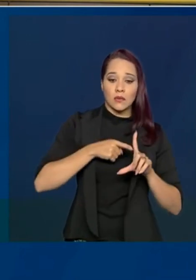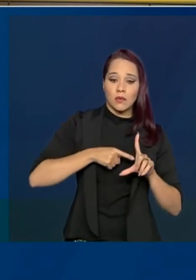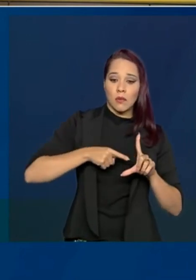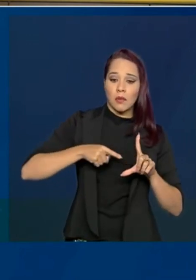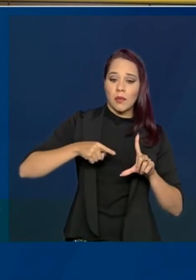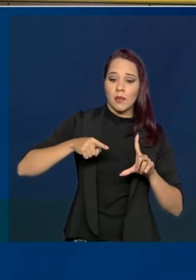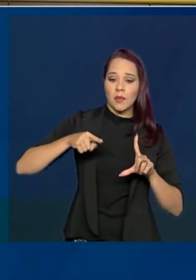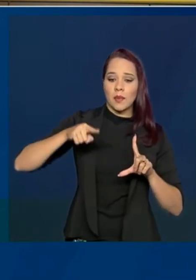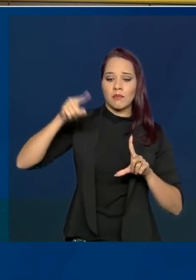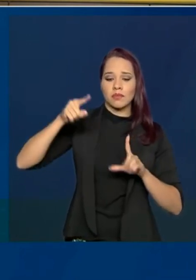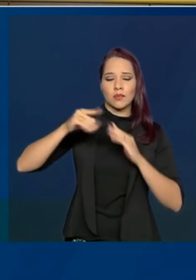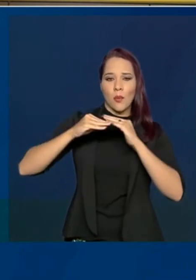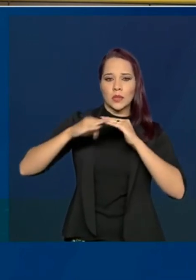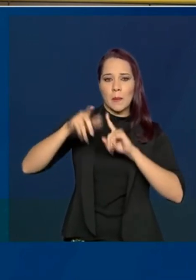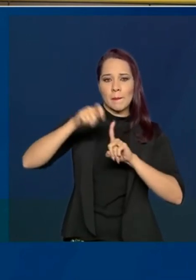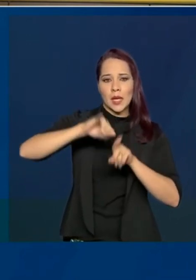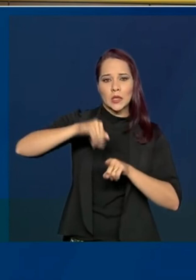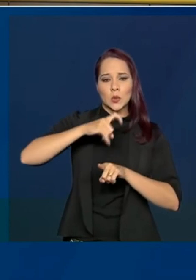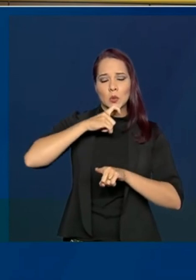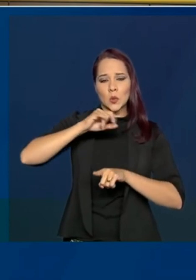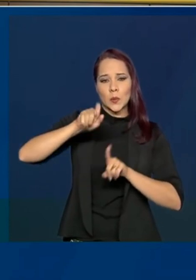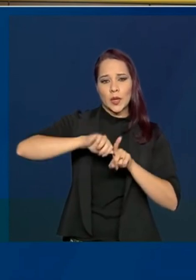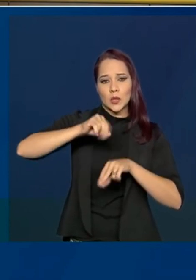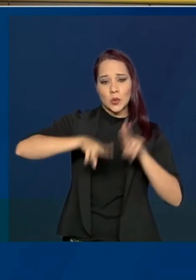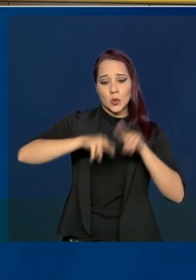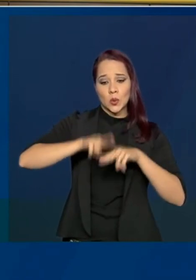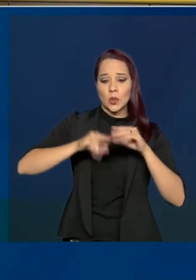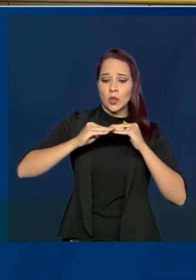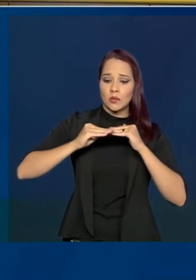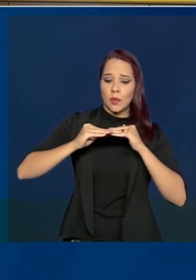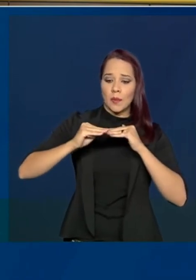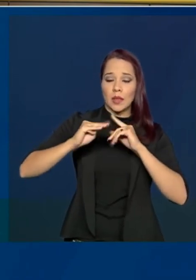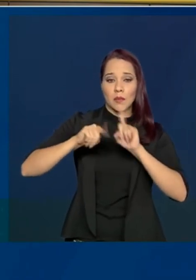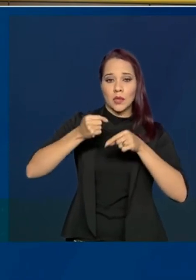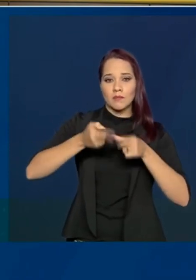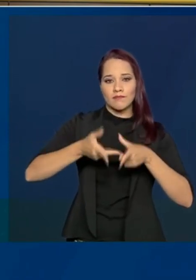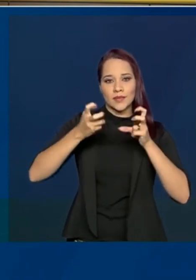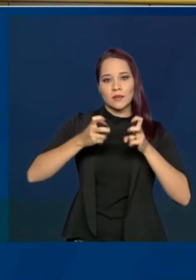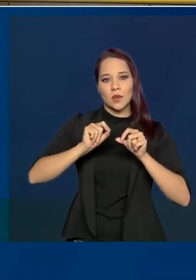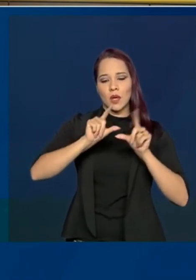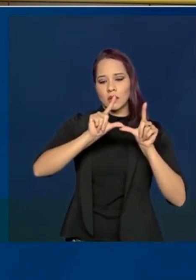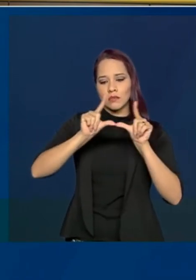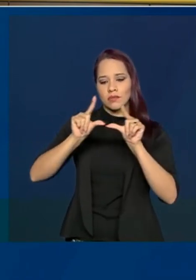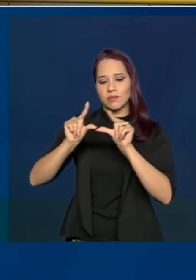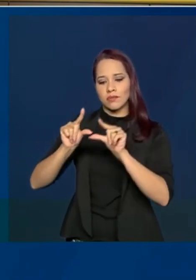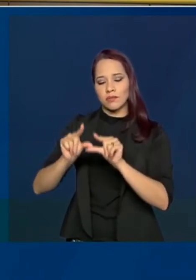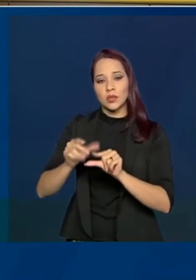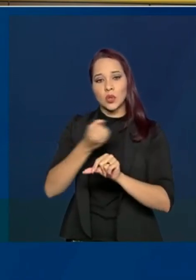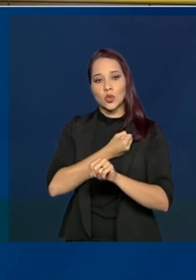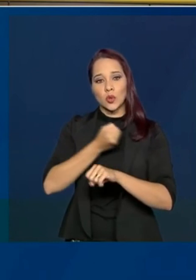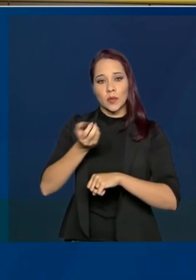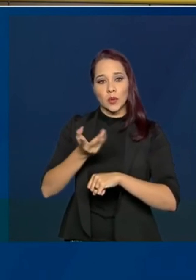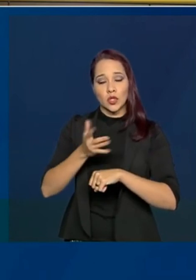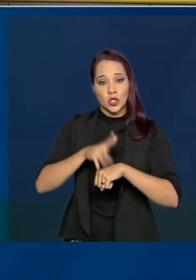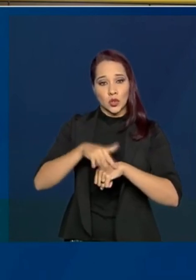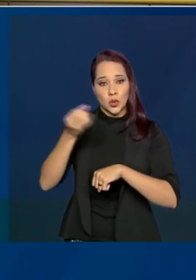uma espécie de platô entre os meses de junho e julho, mas também começa a se perceber uma redução tanto no número de casos quanto no número